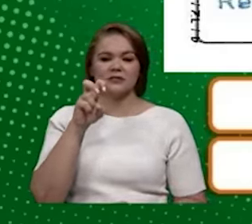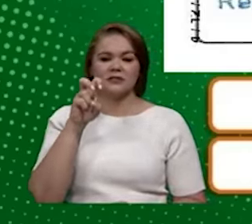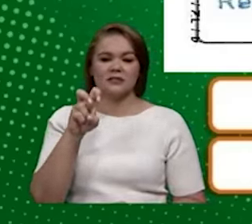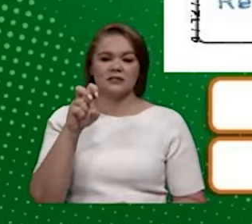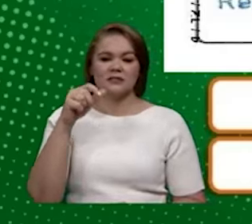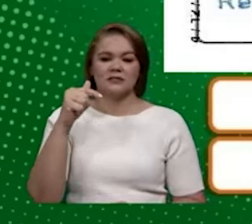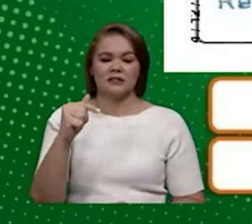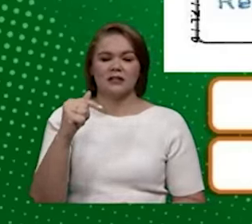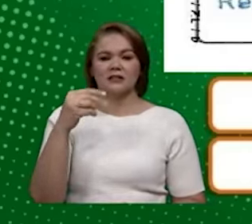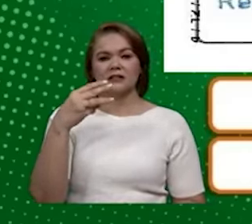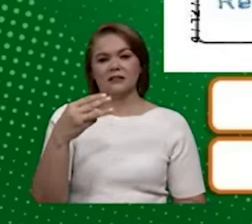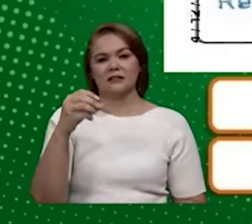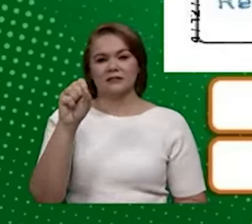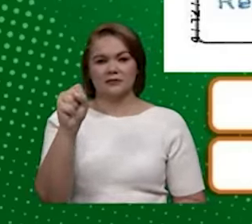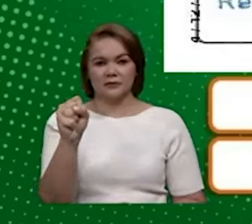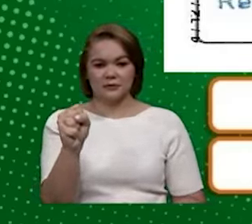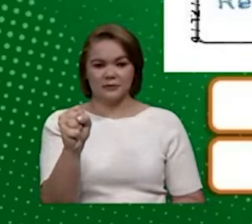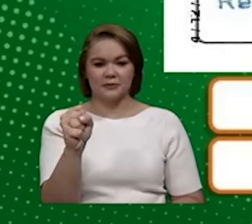055738.